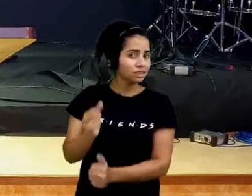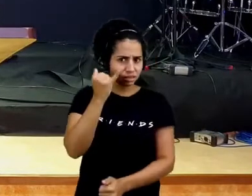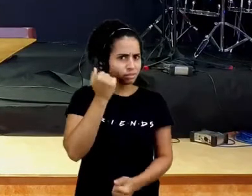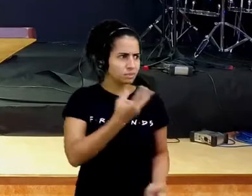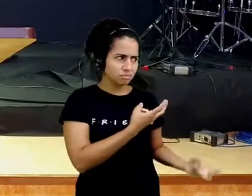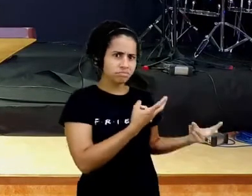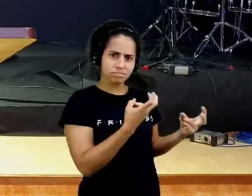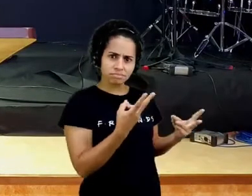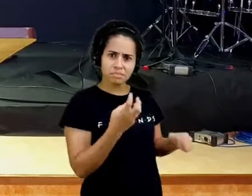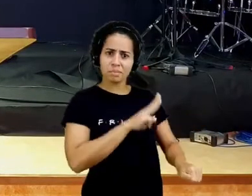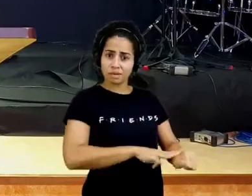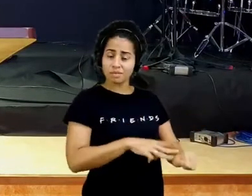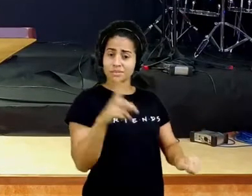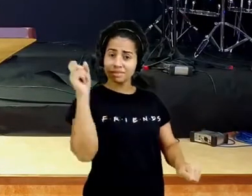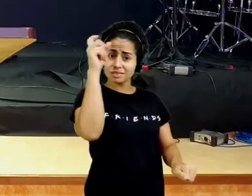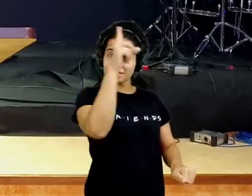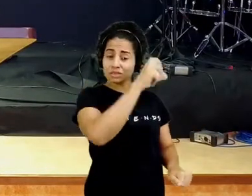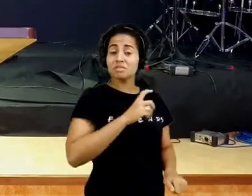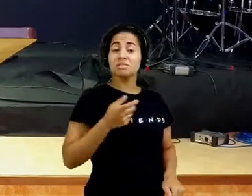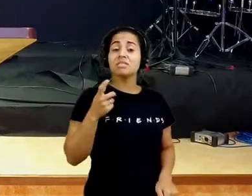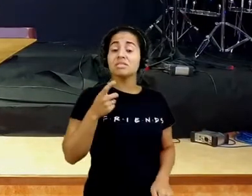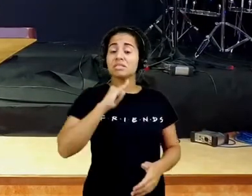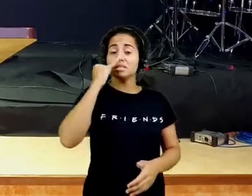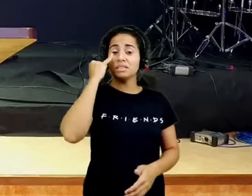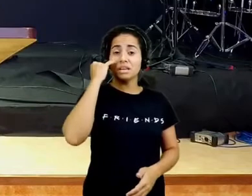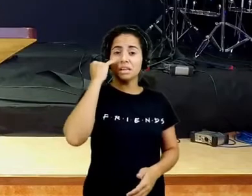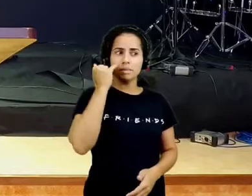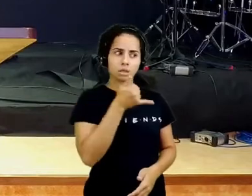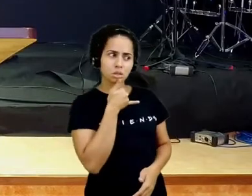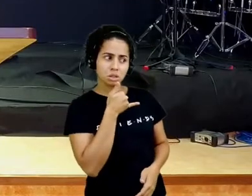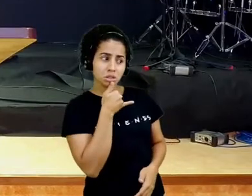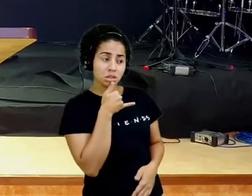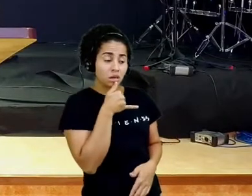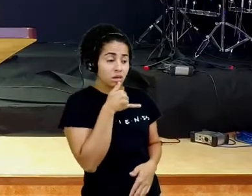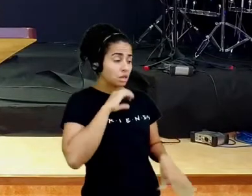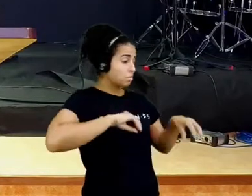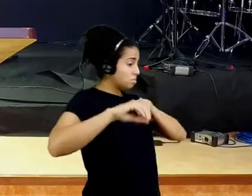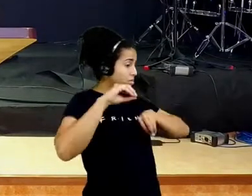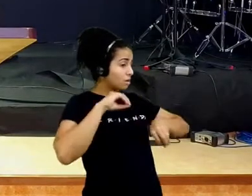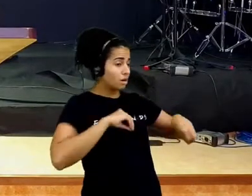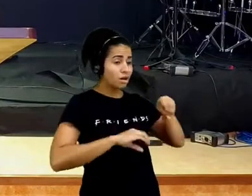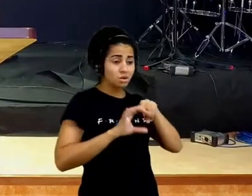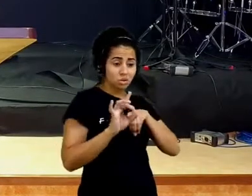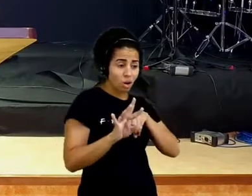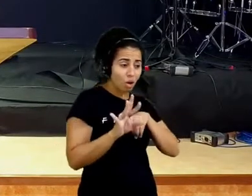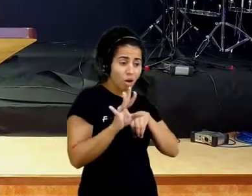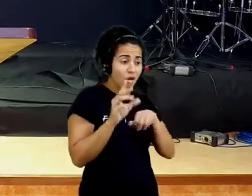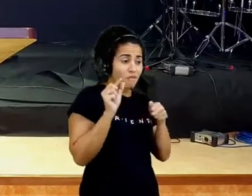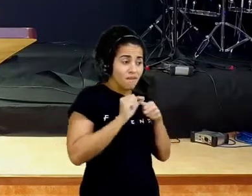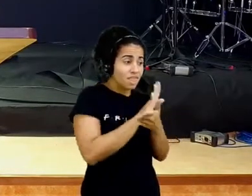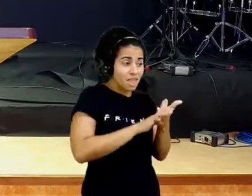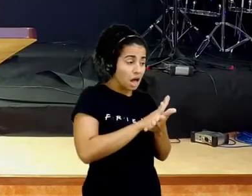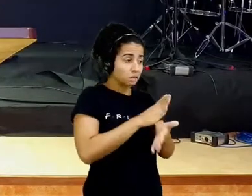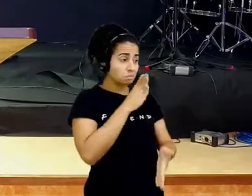de um momento caótico, ele não deixou se abater o suficiente e nem tão pouco perdeu